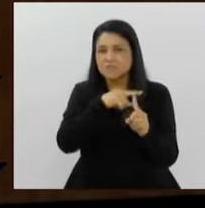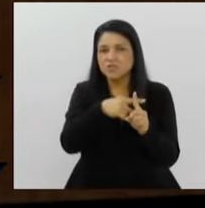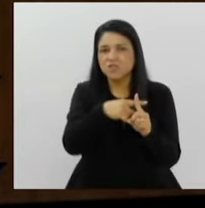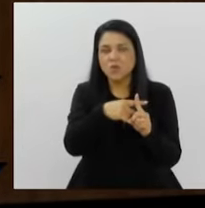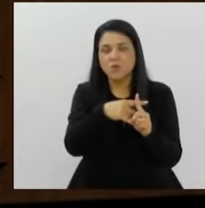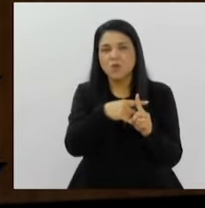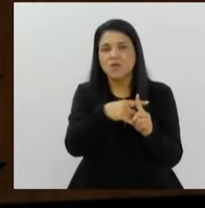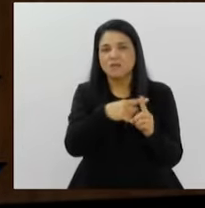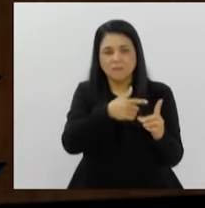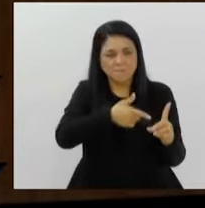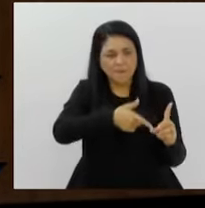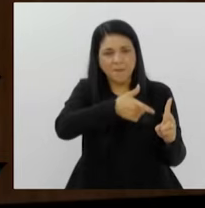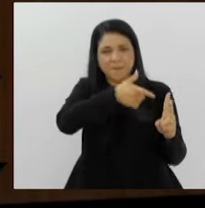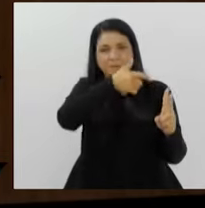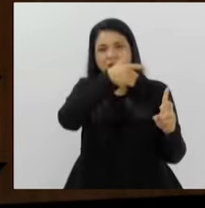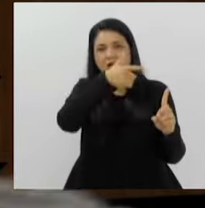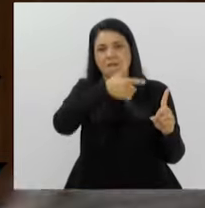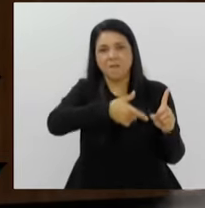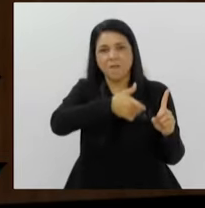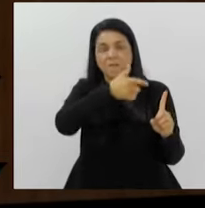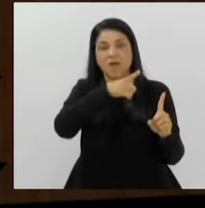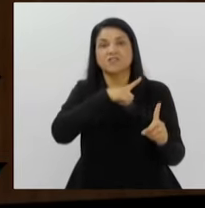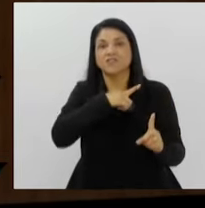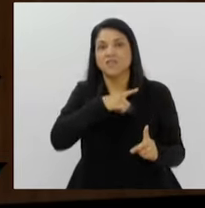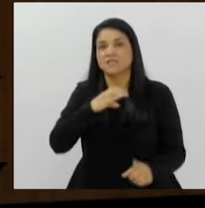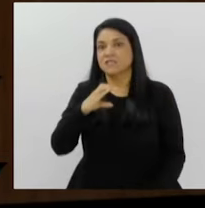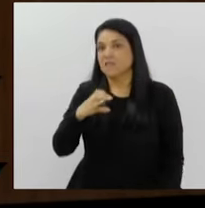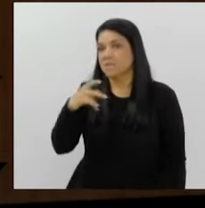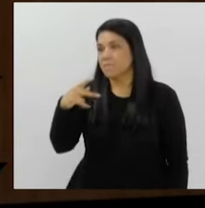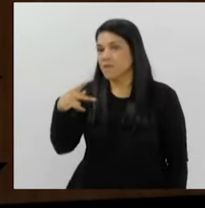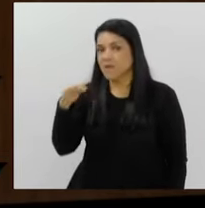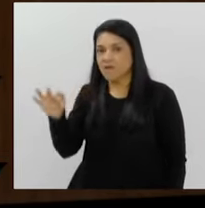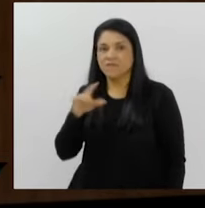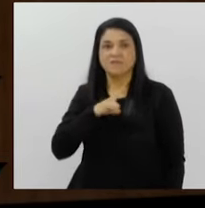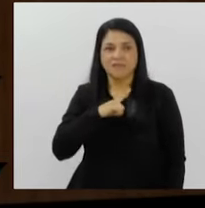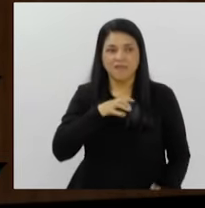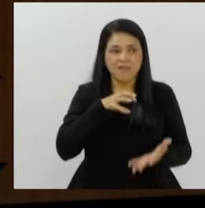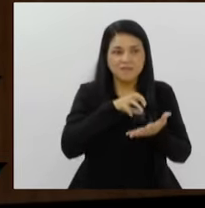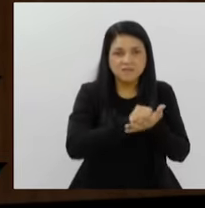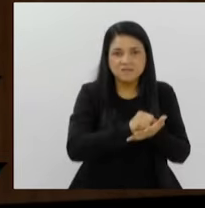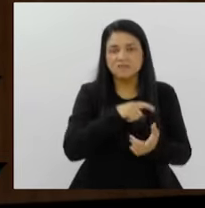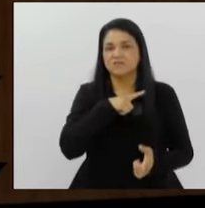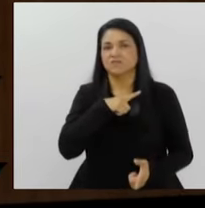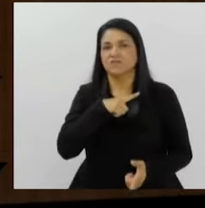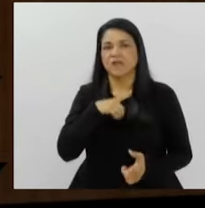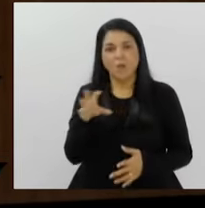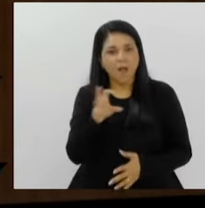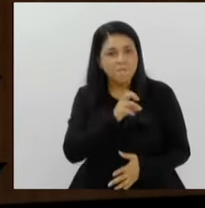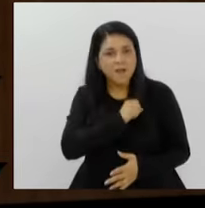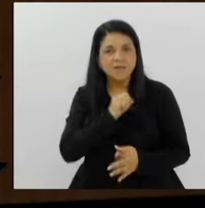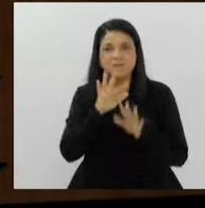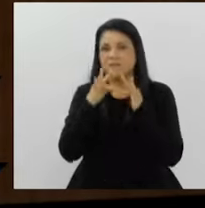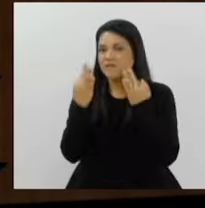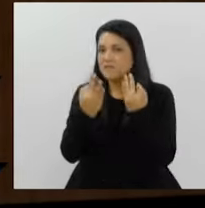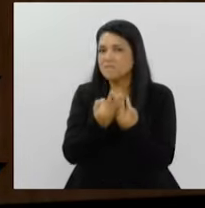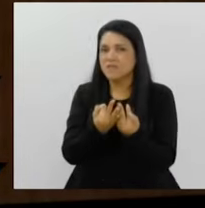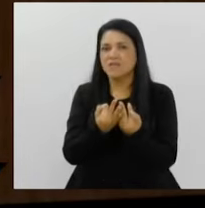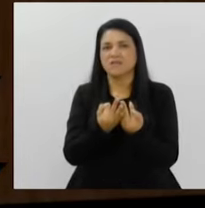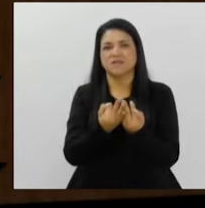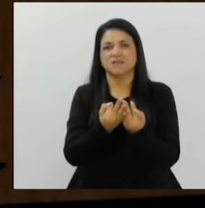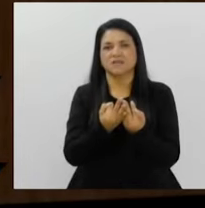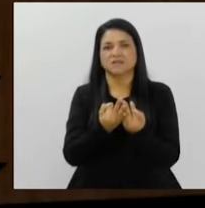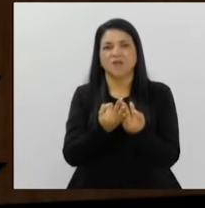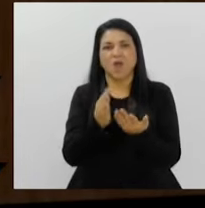têm nome, têm CPF, têm registro, são amadas por seus parentes.